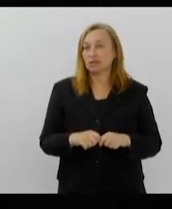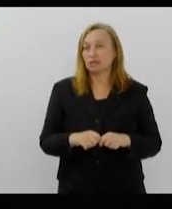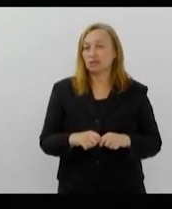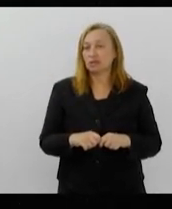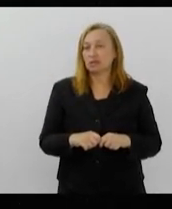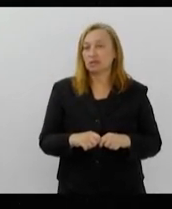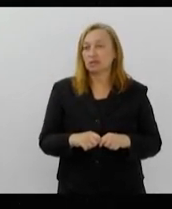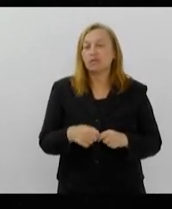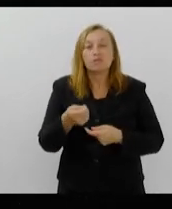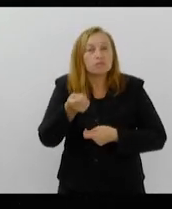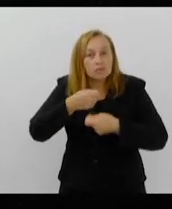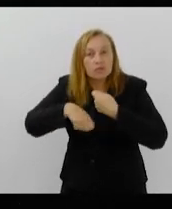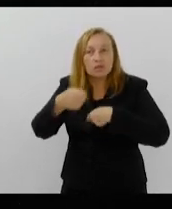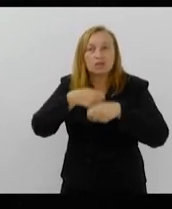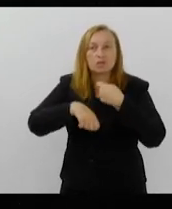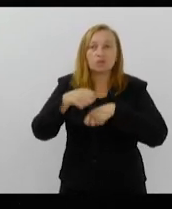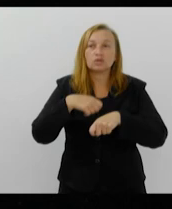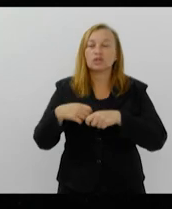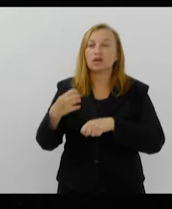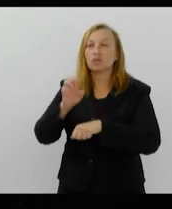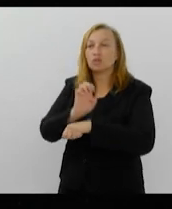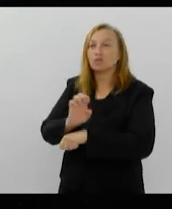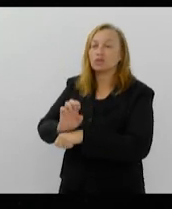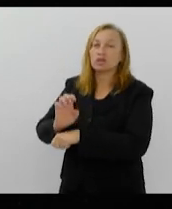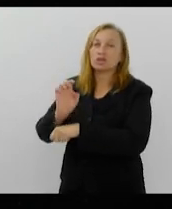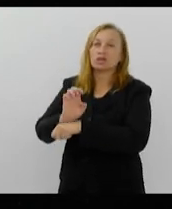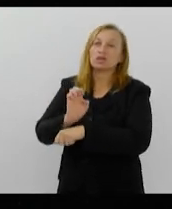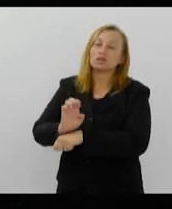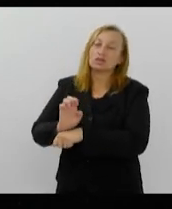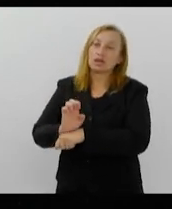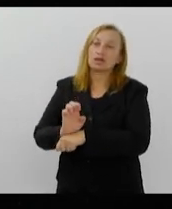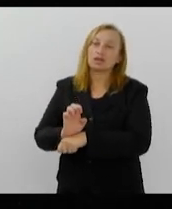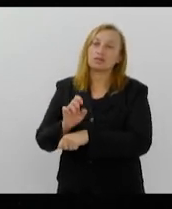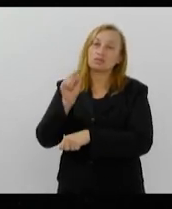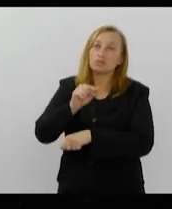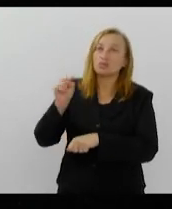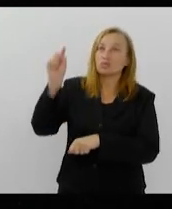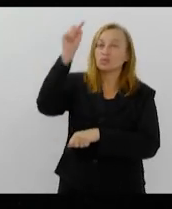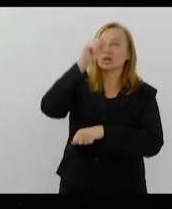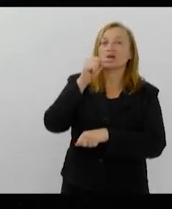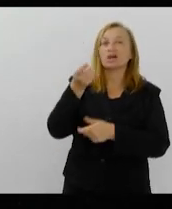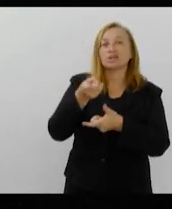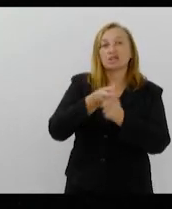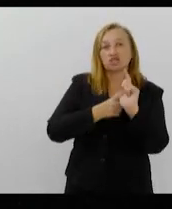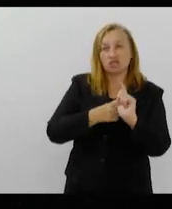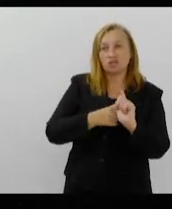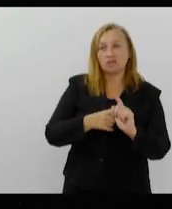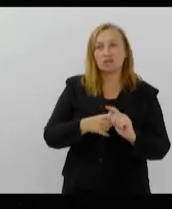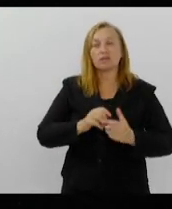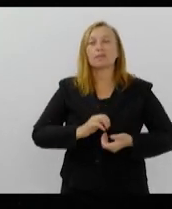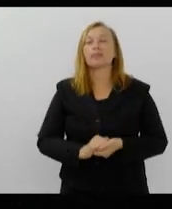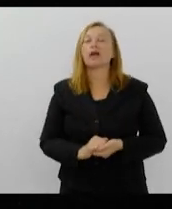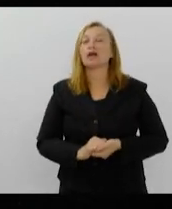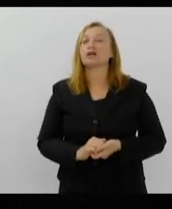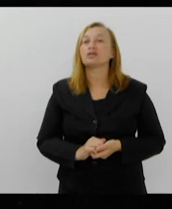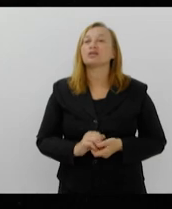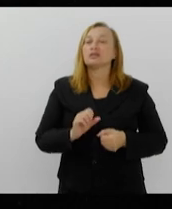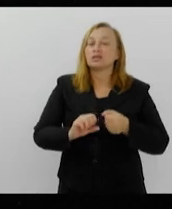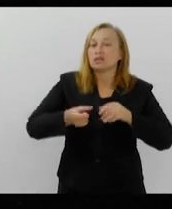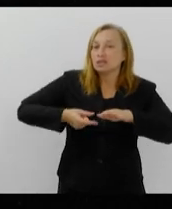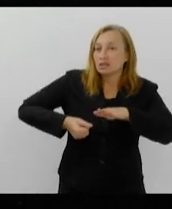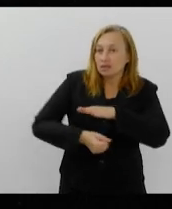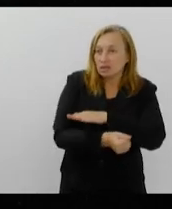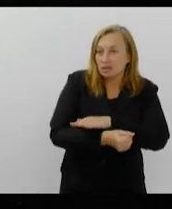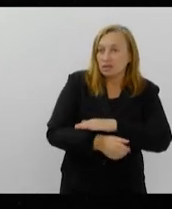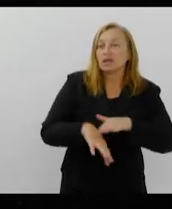possibilite negociar com os estados essa dívida pública e, sobretudo, fazendo